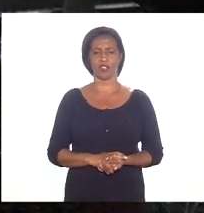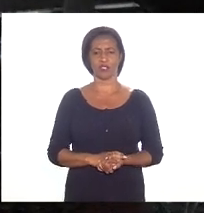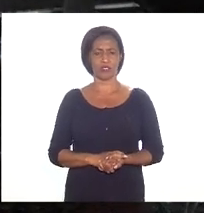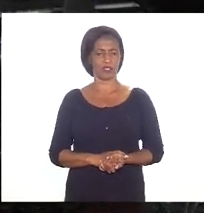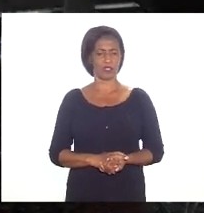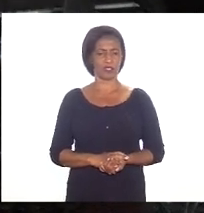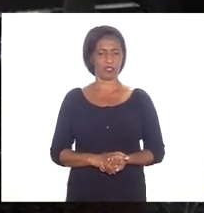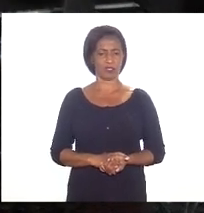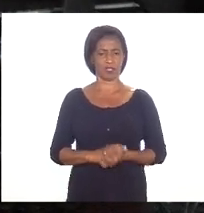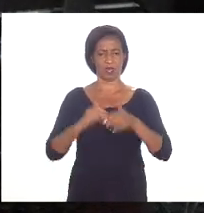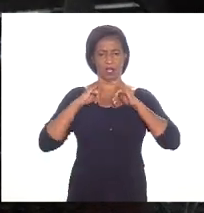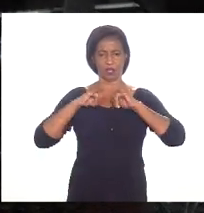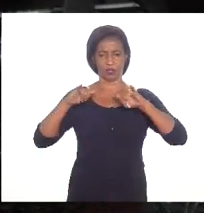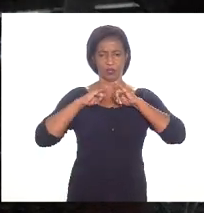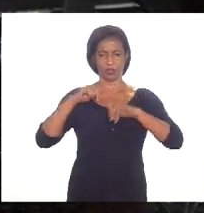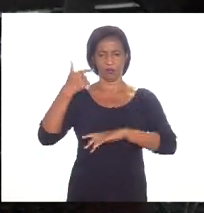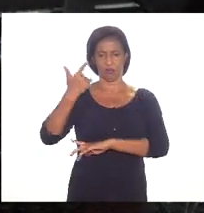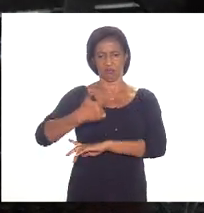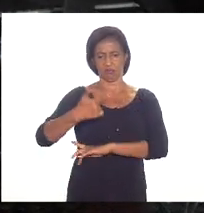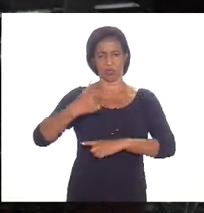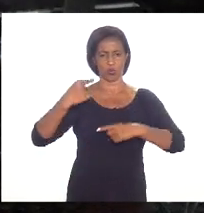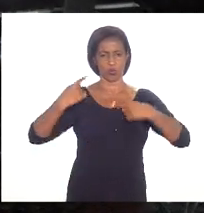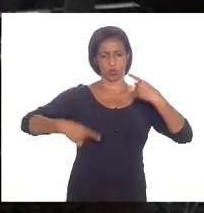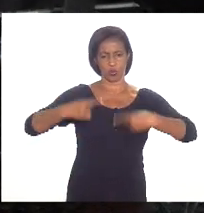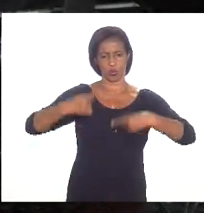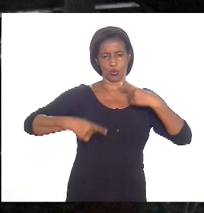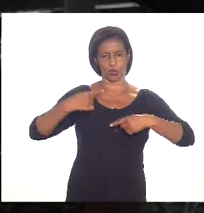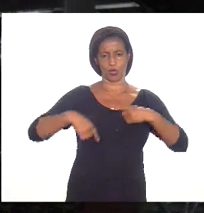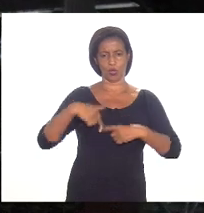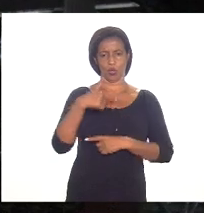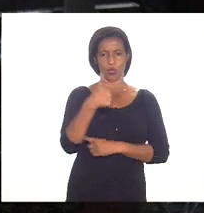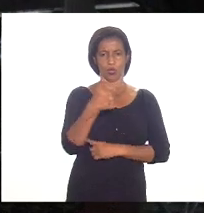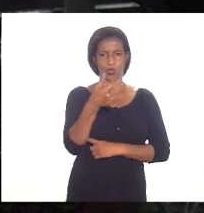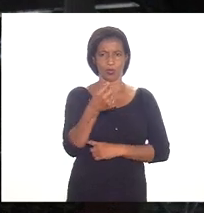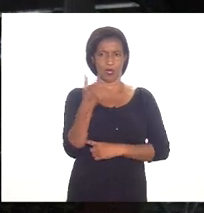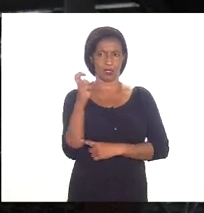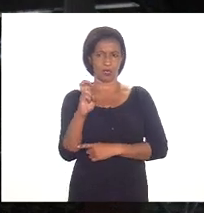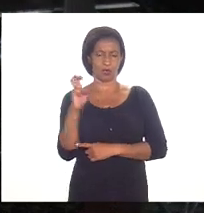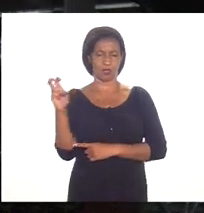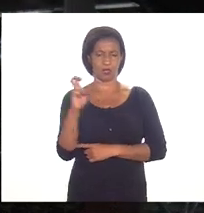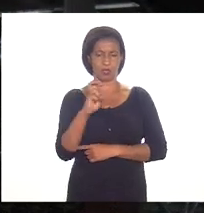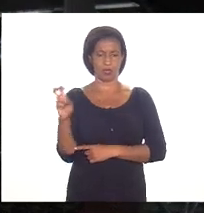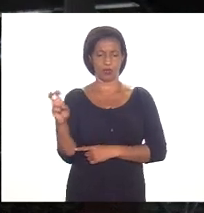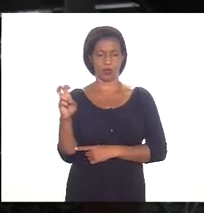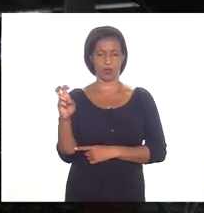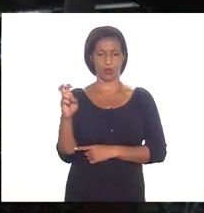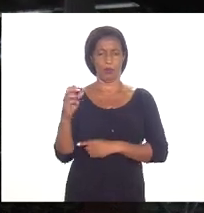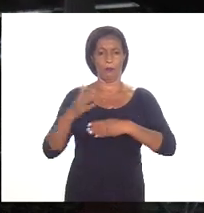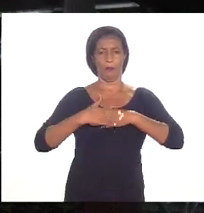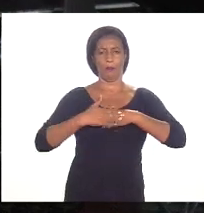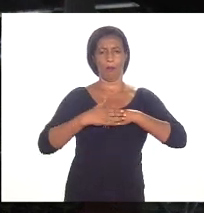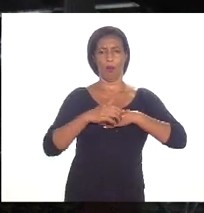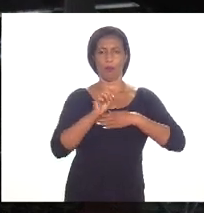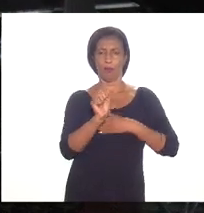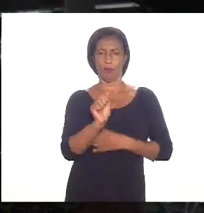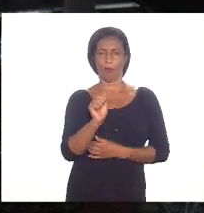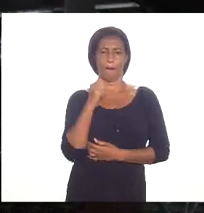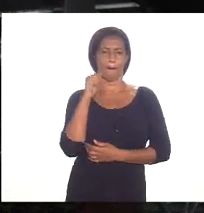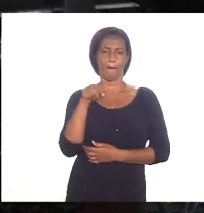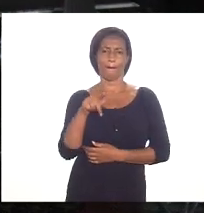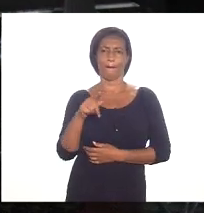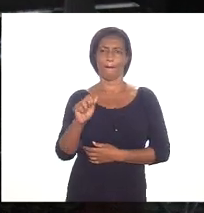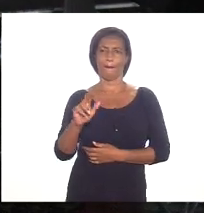autógrafo. Anuncio, em segunda discussão, projeto de lei 2655-2017, de autoria do deputado Paulo Ramos.